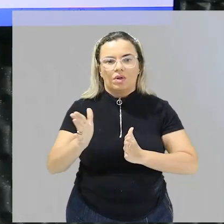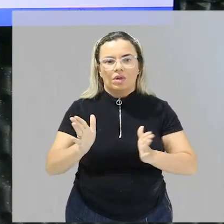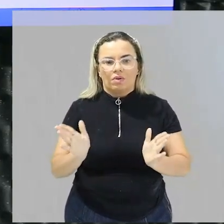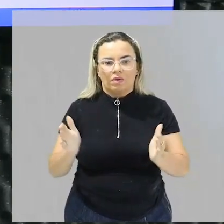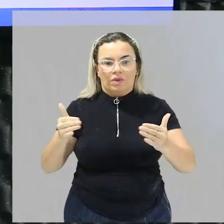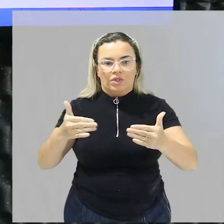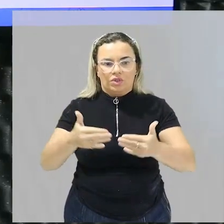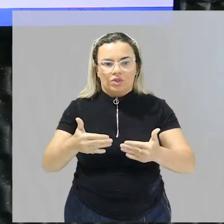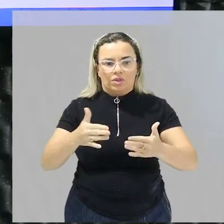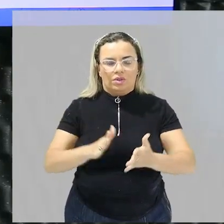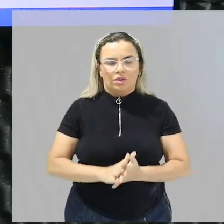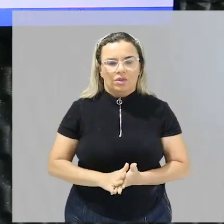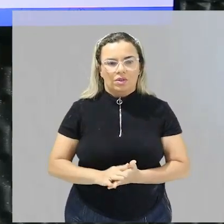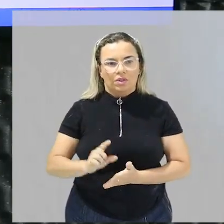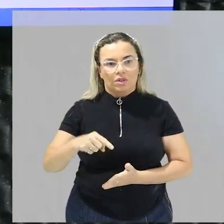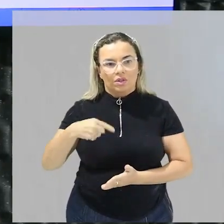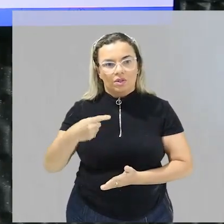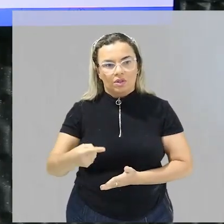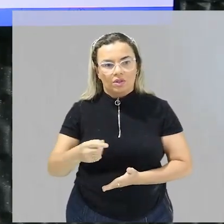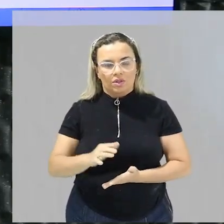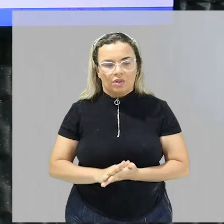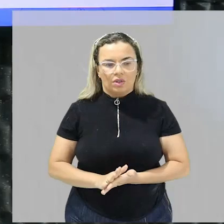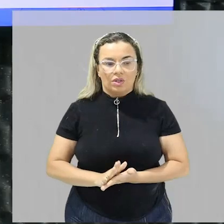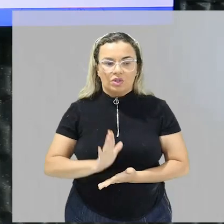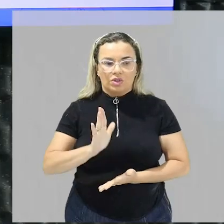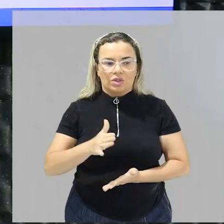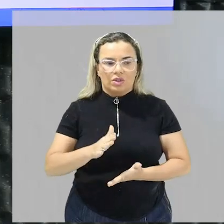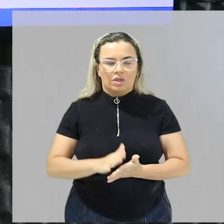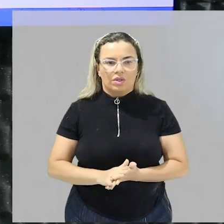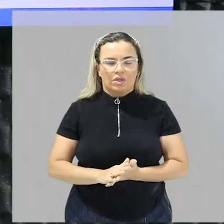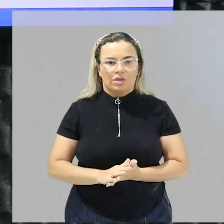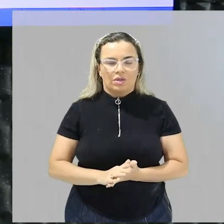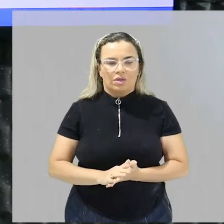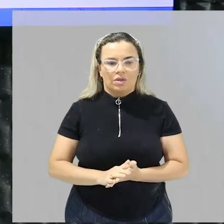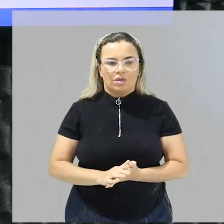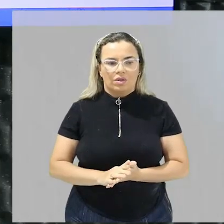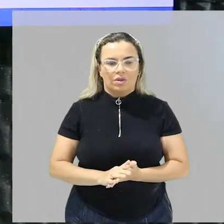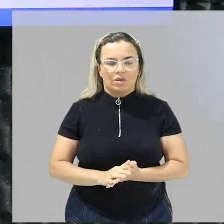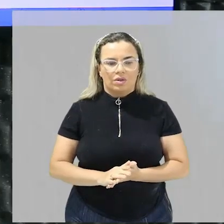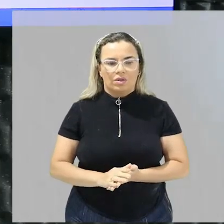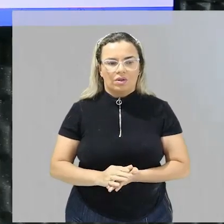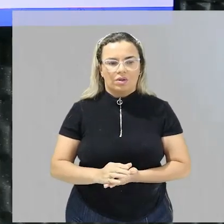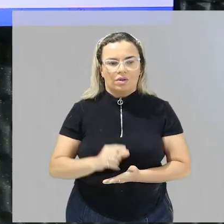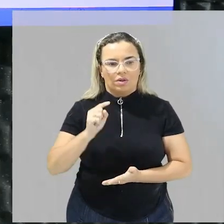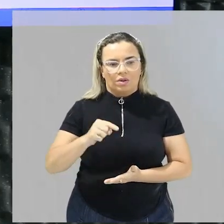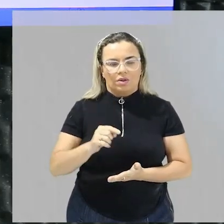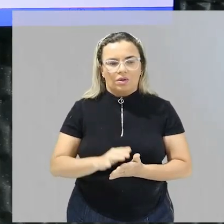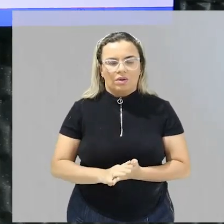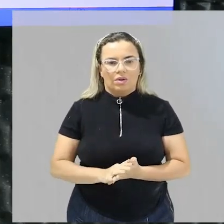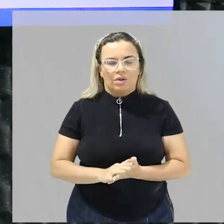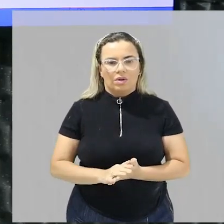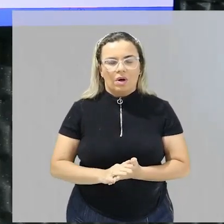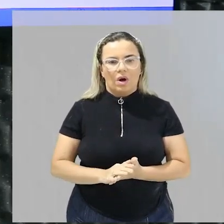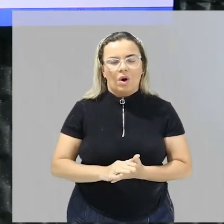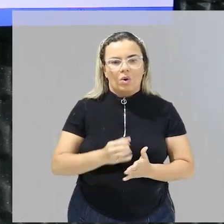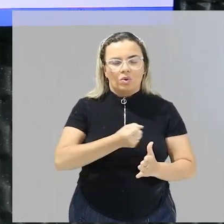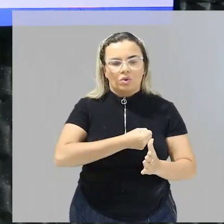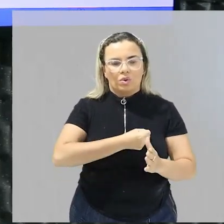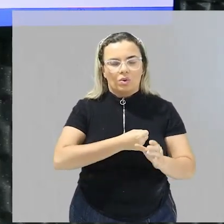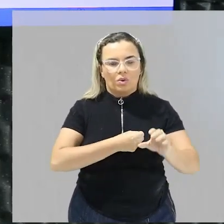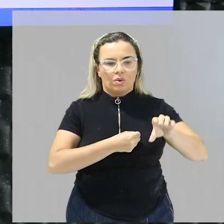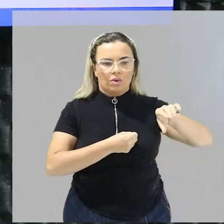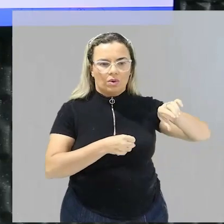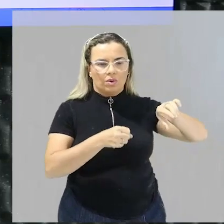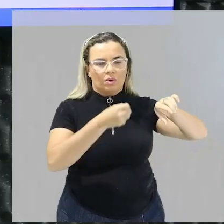fechado. Por outro lado, se ele não tivesse, né, virado para o número, se ele tivesse virado de costas, vamos dizer assim, para o